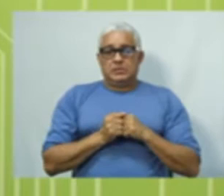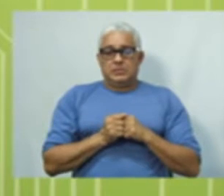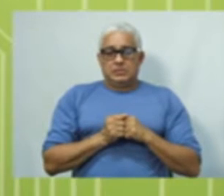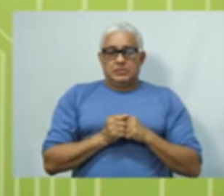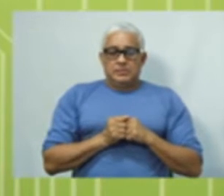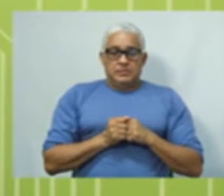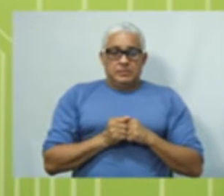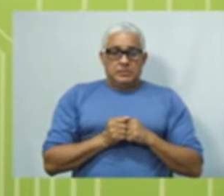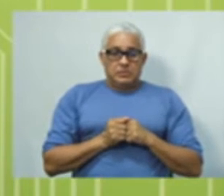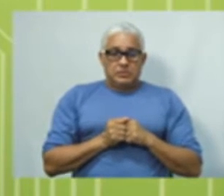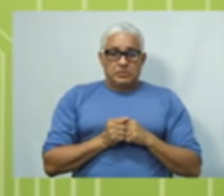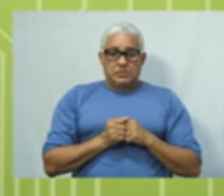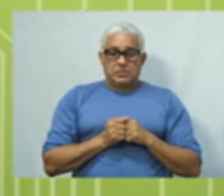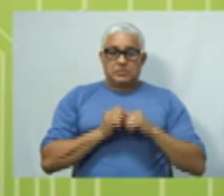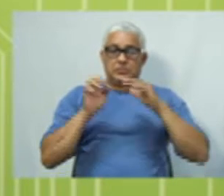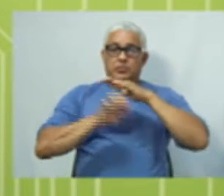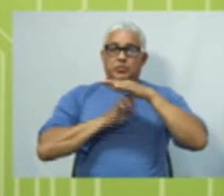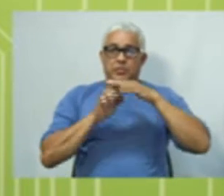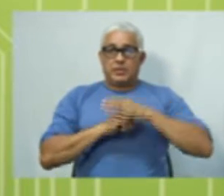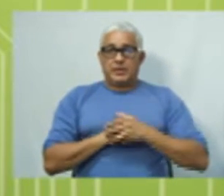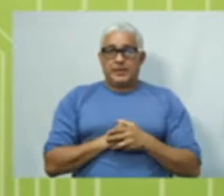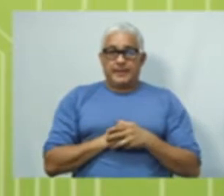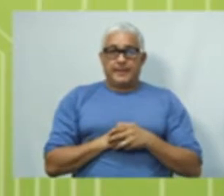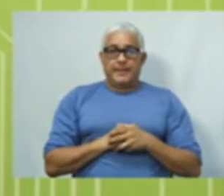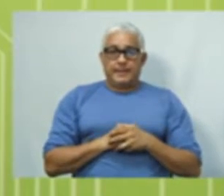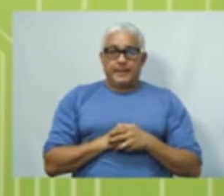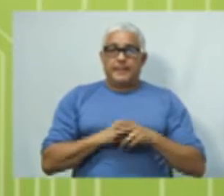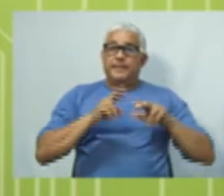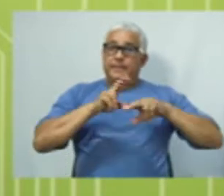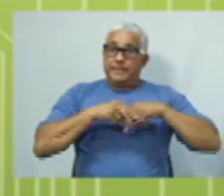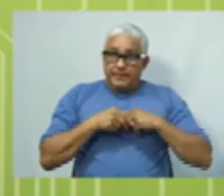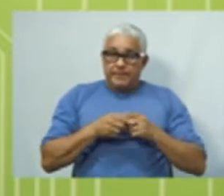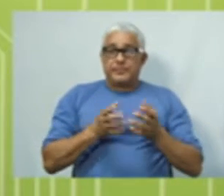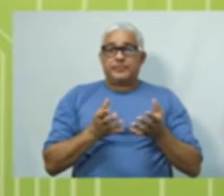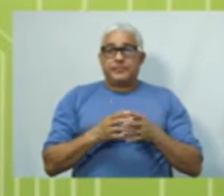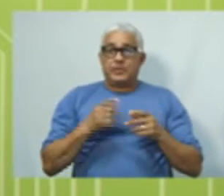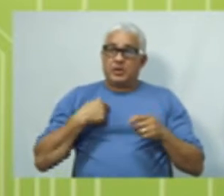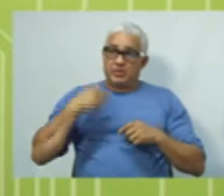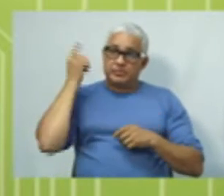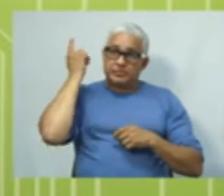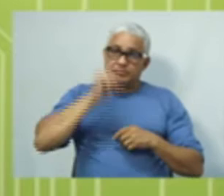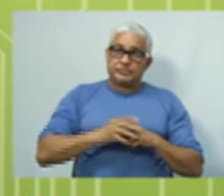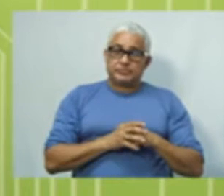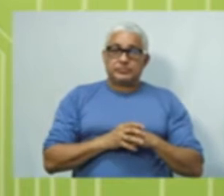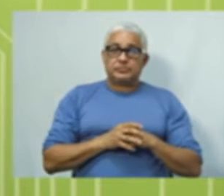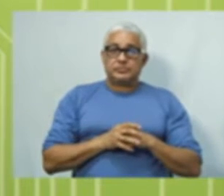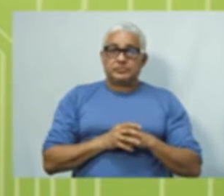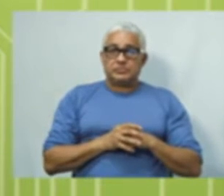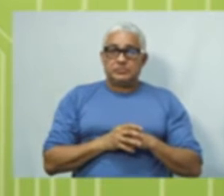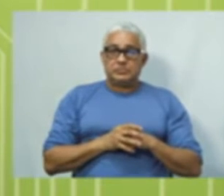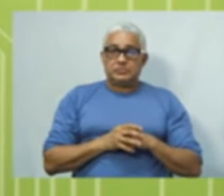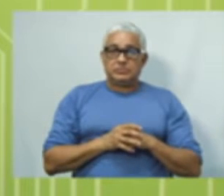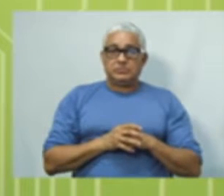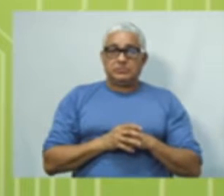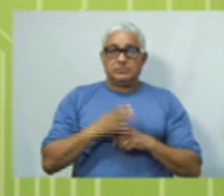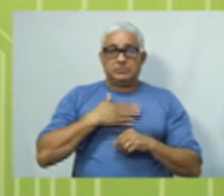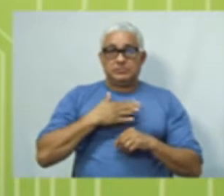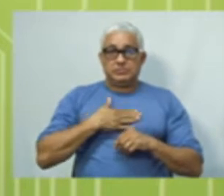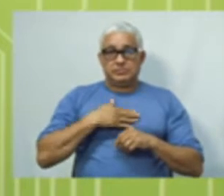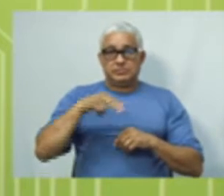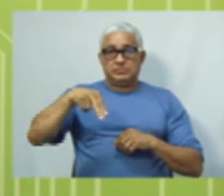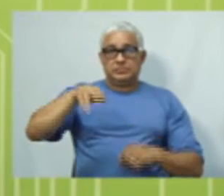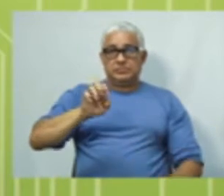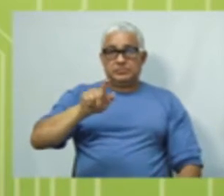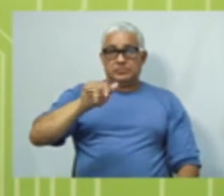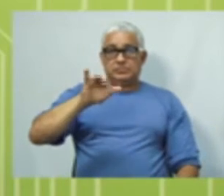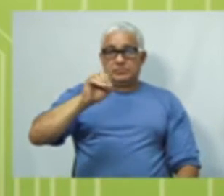propicia, aliás, isso à empresa. Tá? É por meio dele que eu consigo estabelecer se o meu negócio